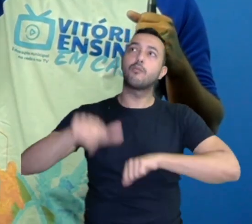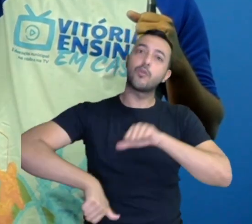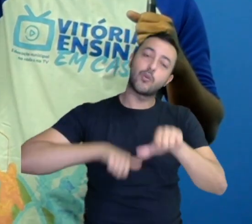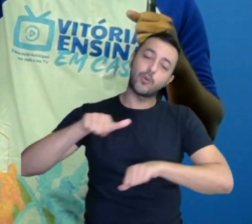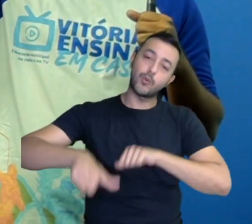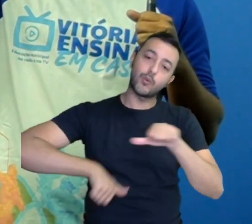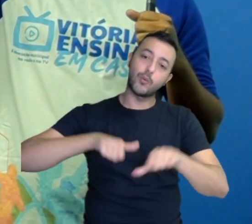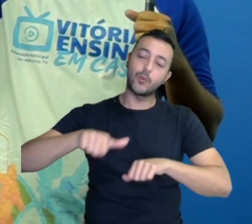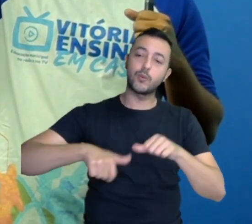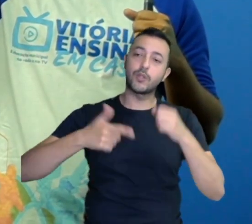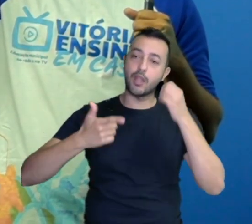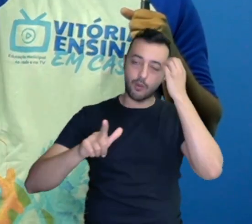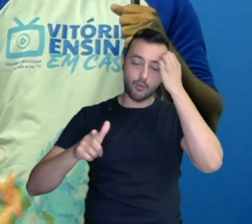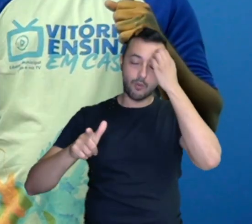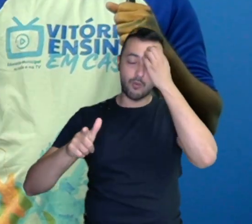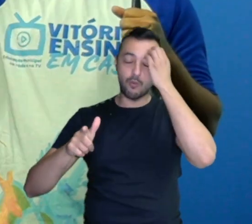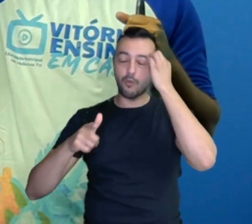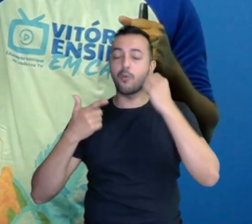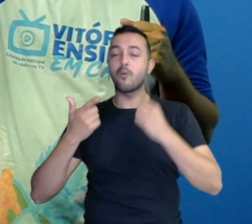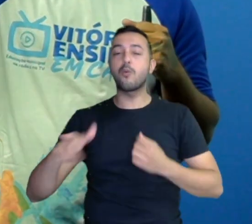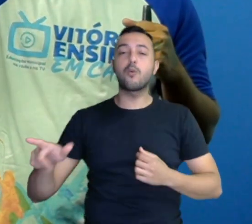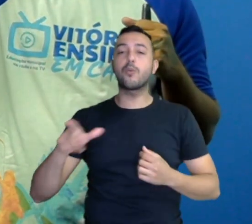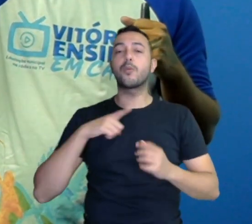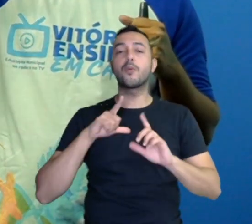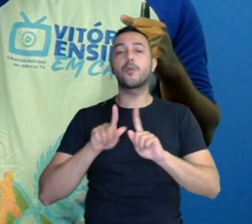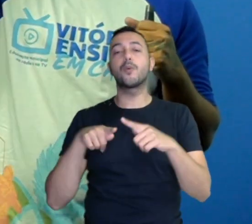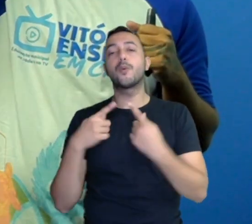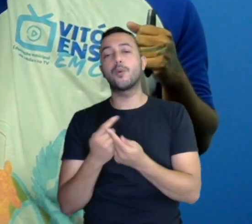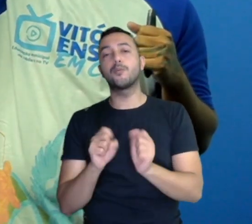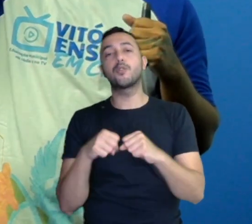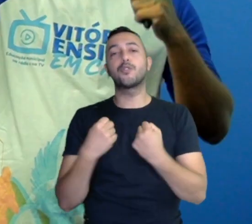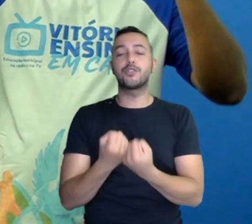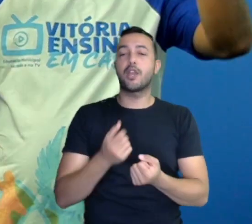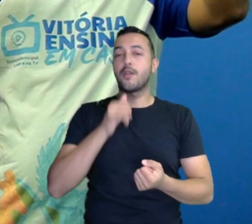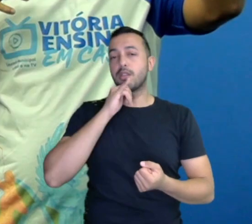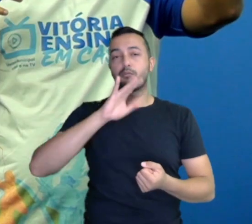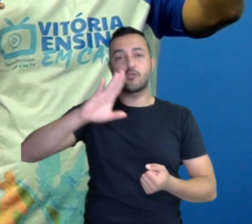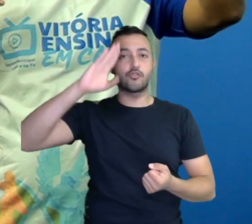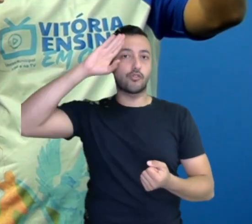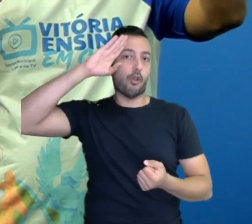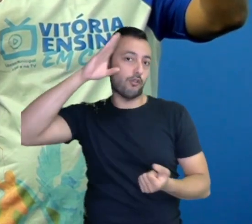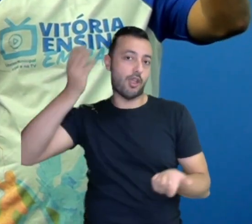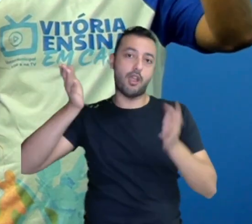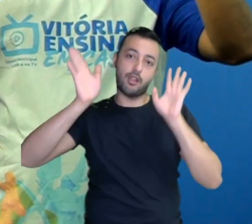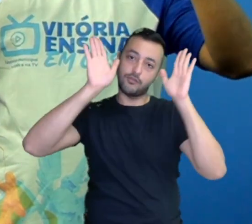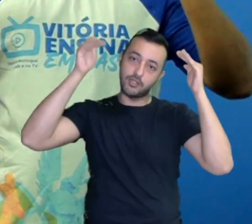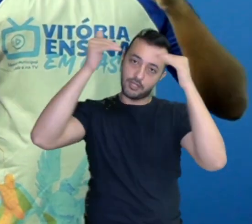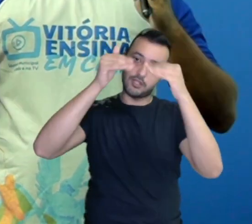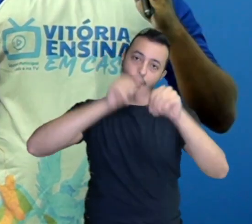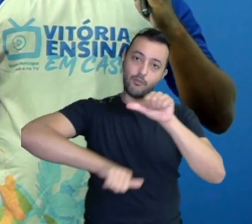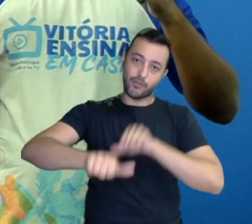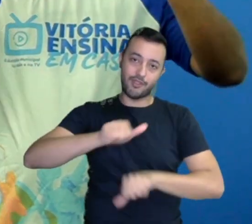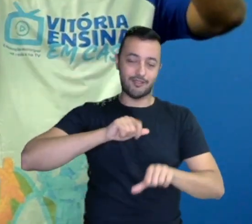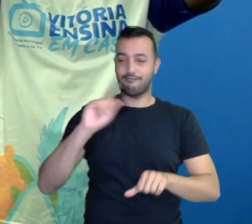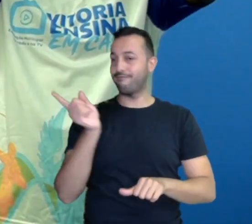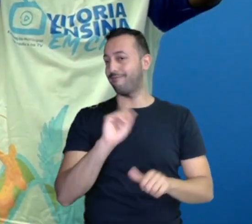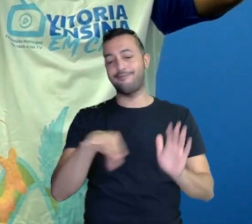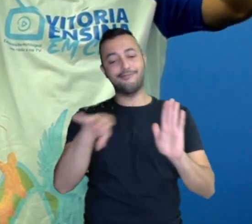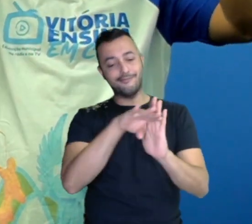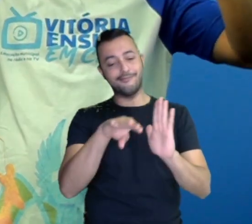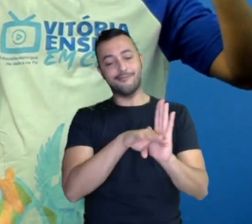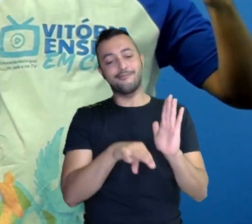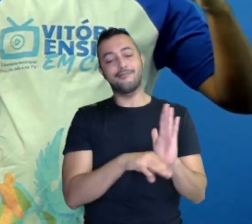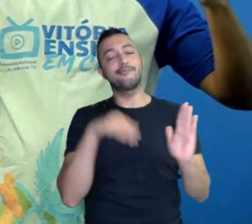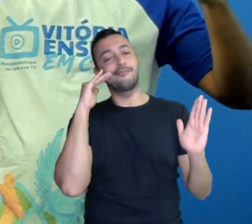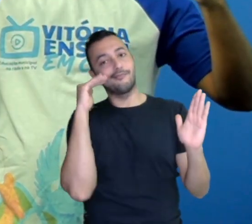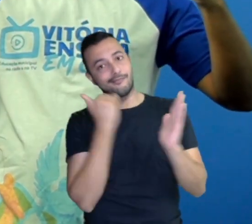um outro tipo de... para poder entrar em outro grupo social, como um soldado ou um sacerdote. A hierarquia era muito forte, era como